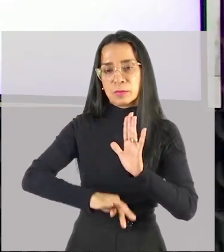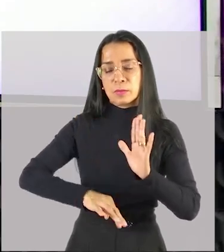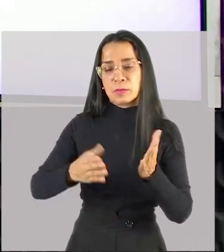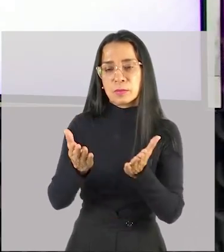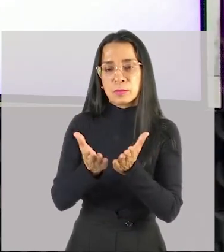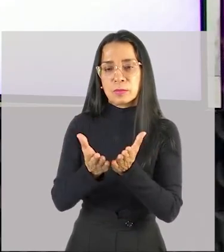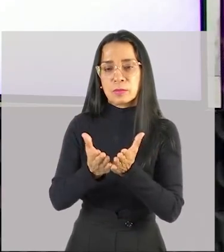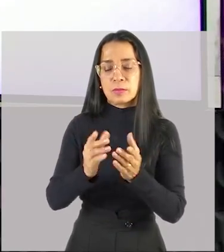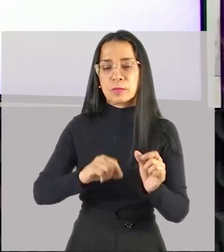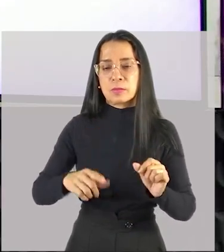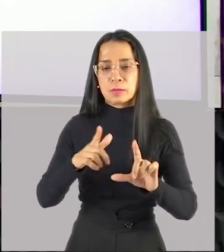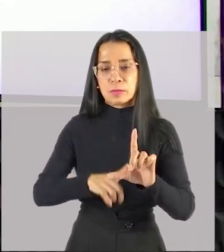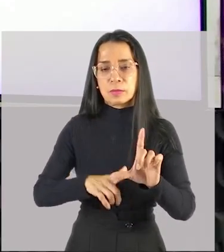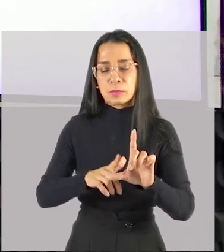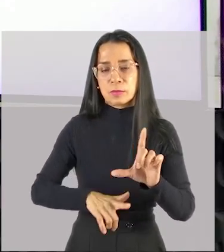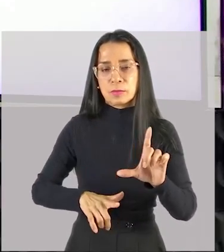sagrados.